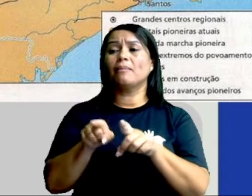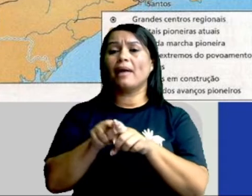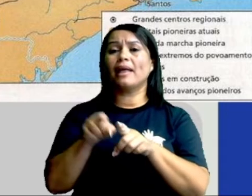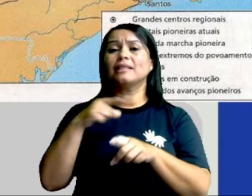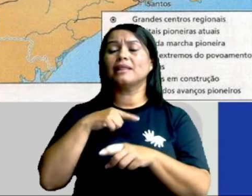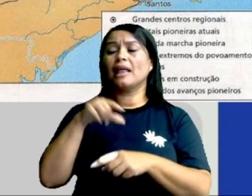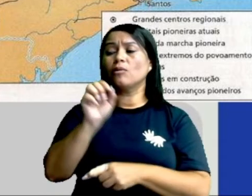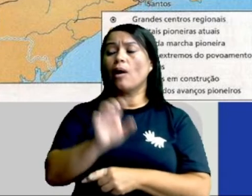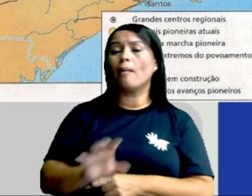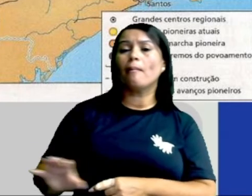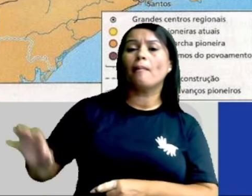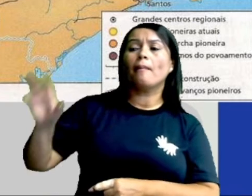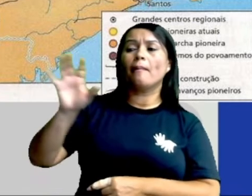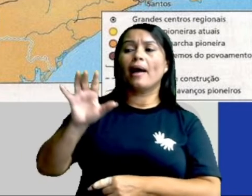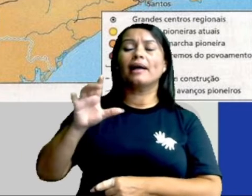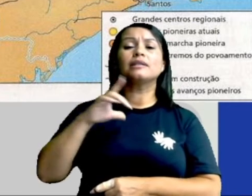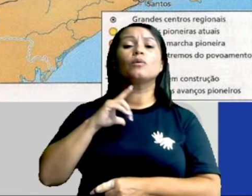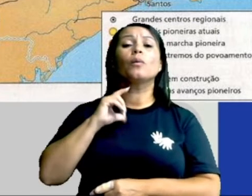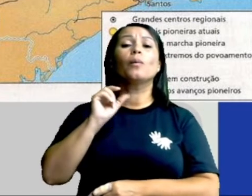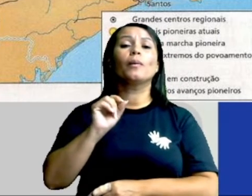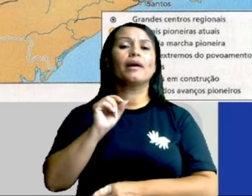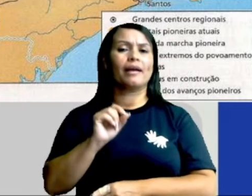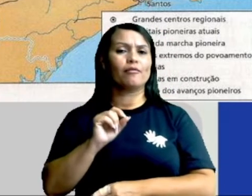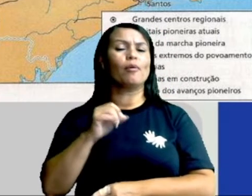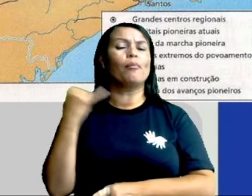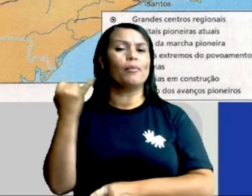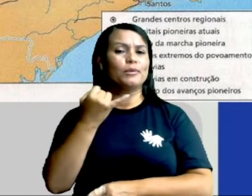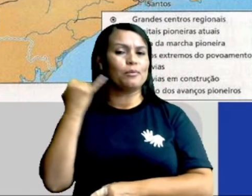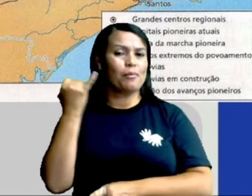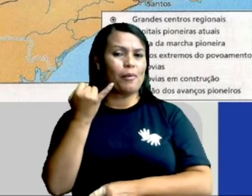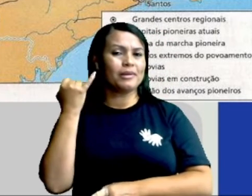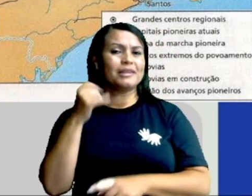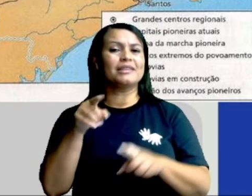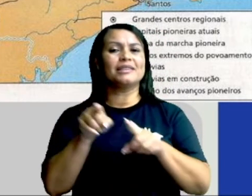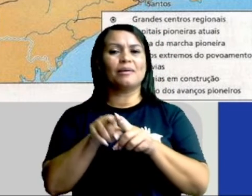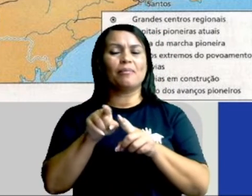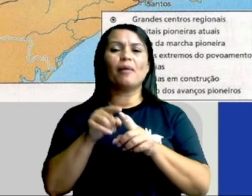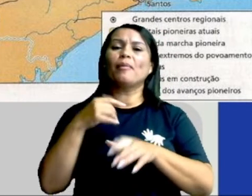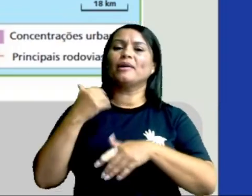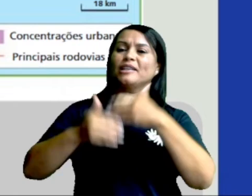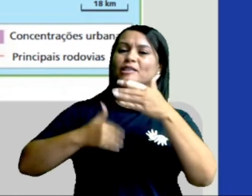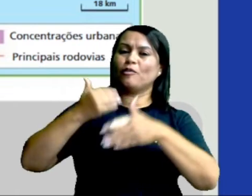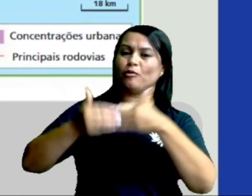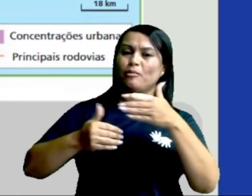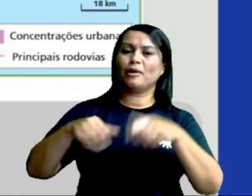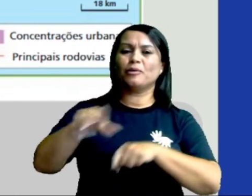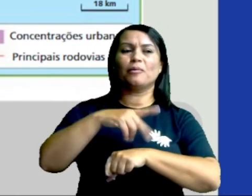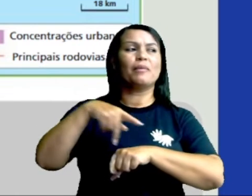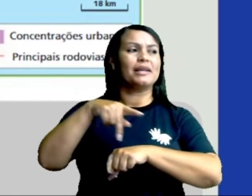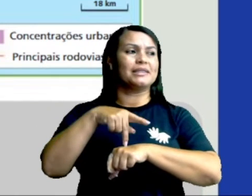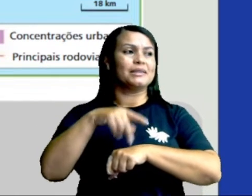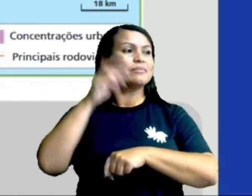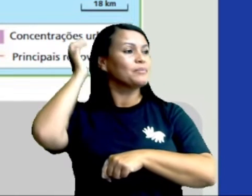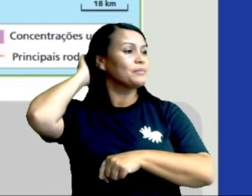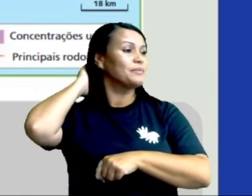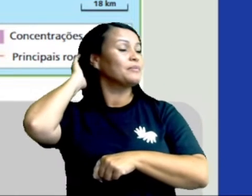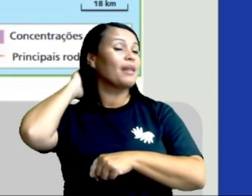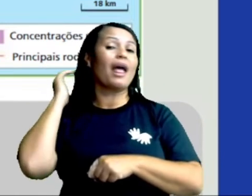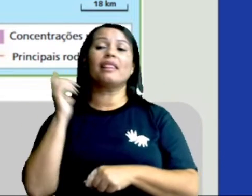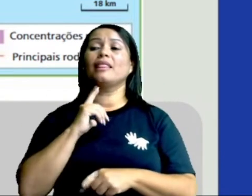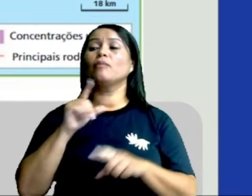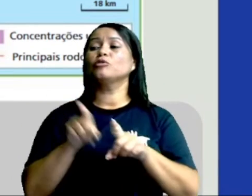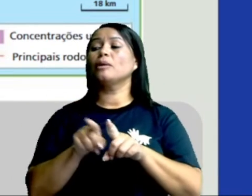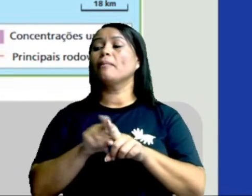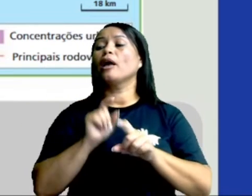interior dessa região, e isso teria sido de grande relevância para o desenvolvimento do país como um todo, tá? Aqui